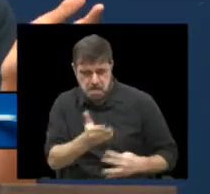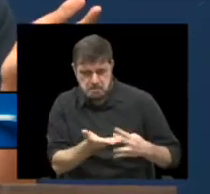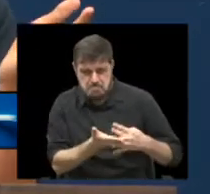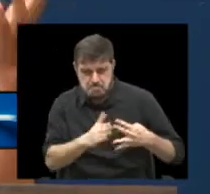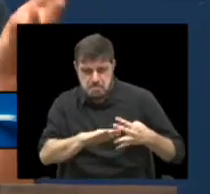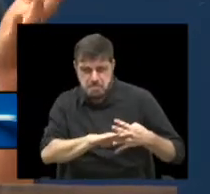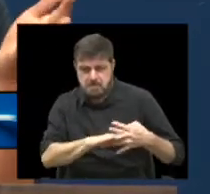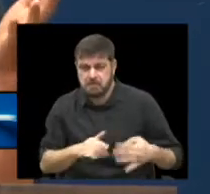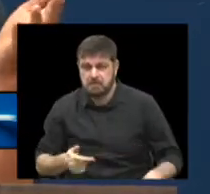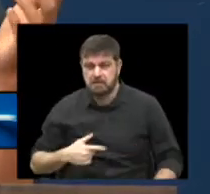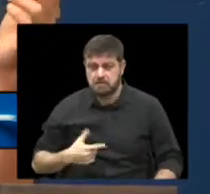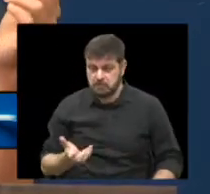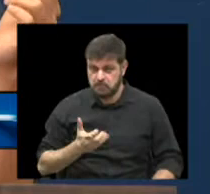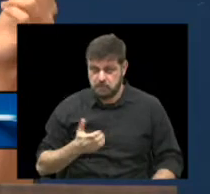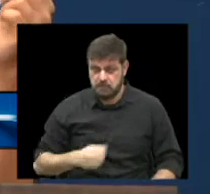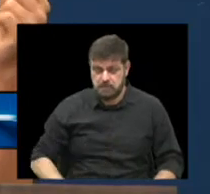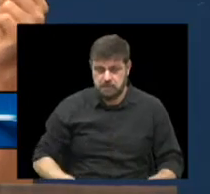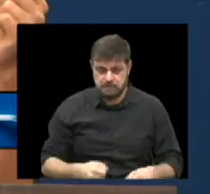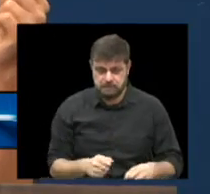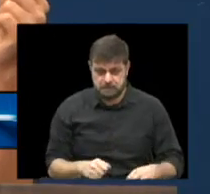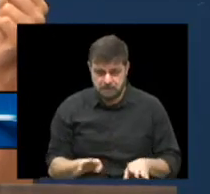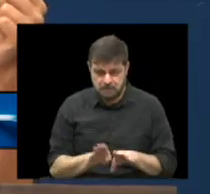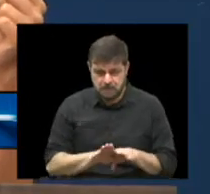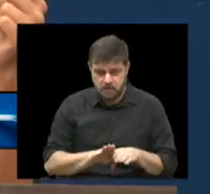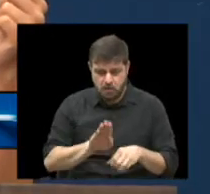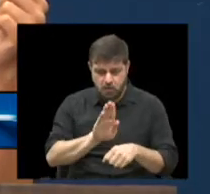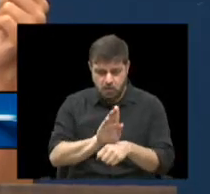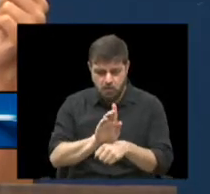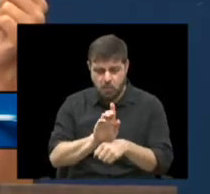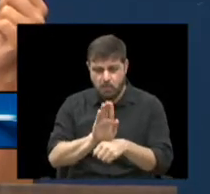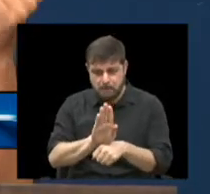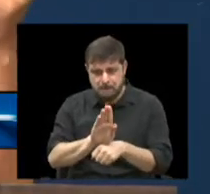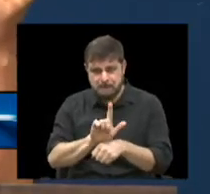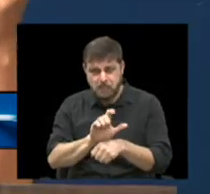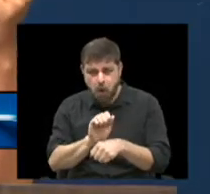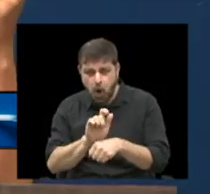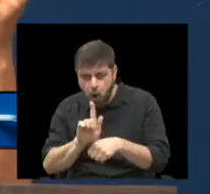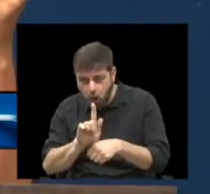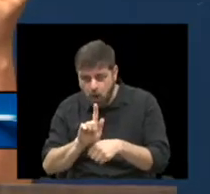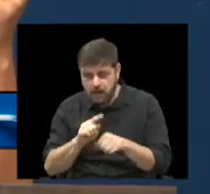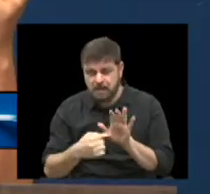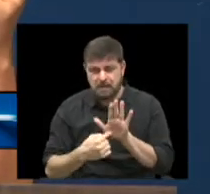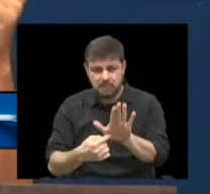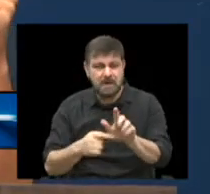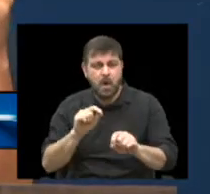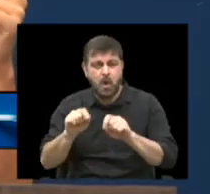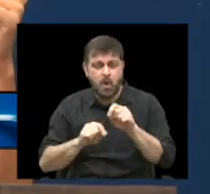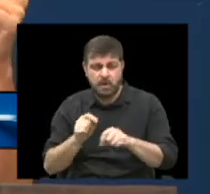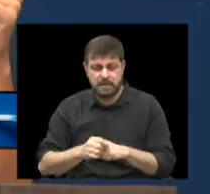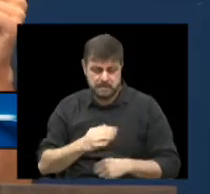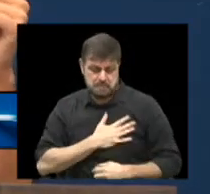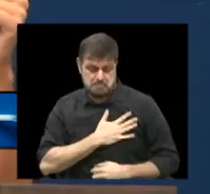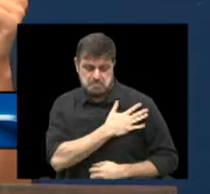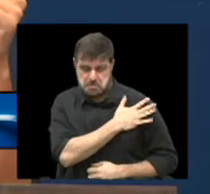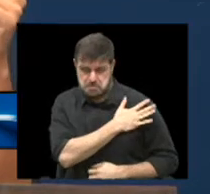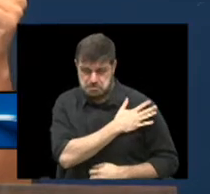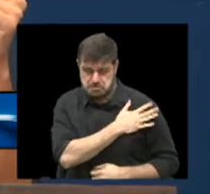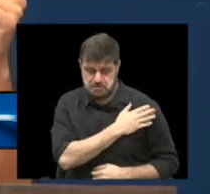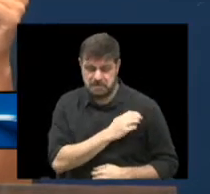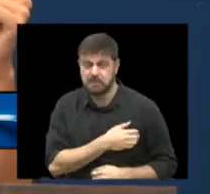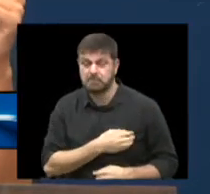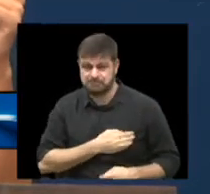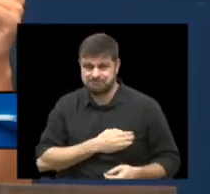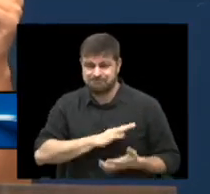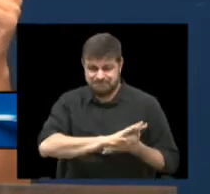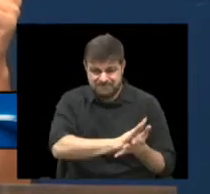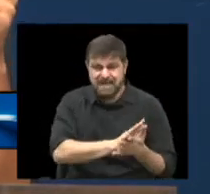um blog muito interessante, que chama Homofobia Mata. Quem a LGBTfobia